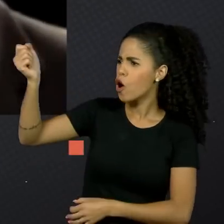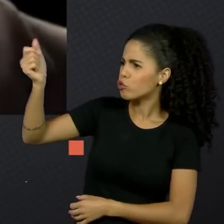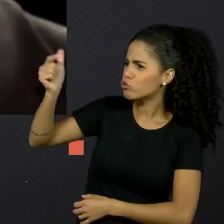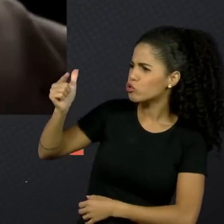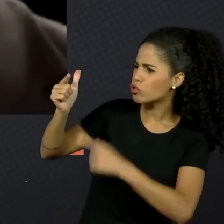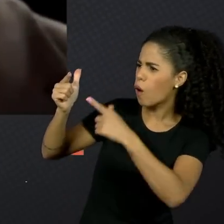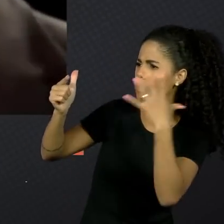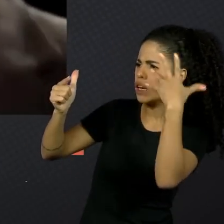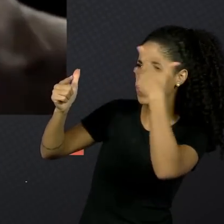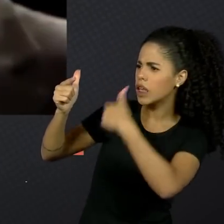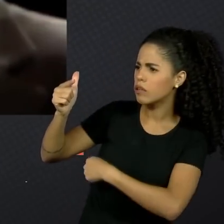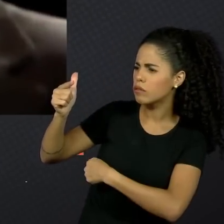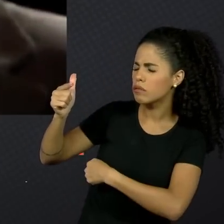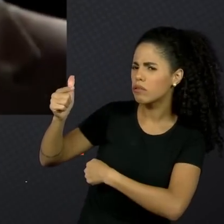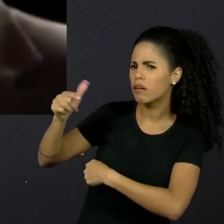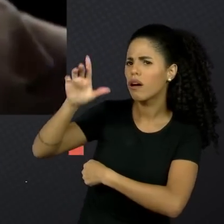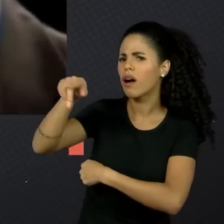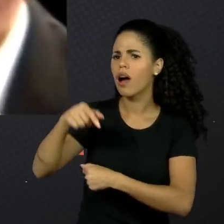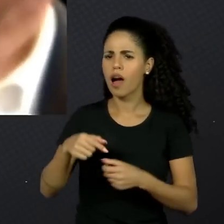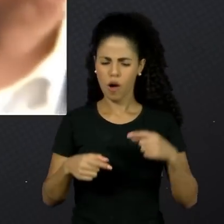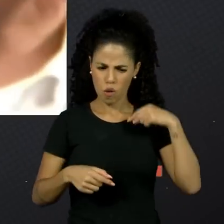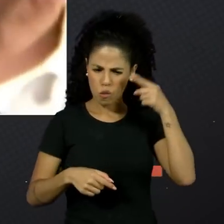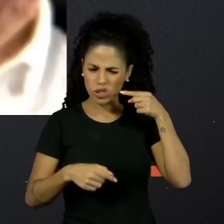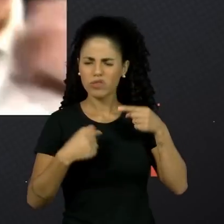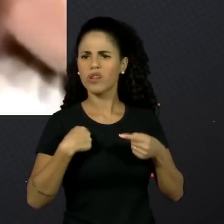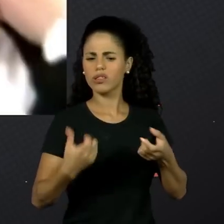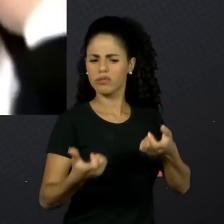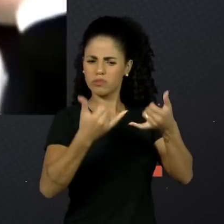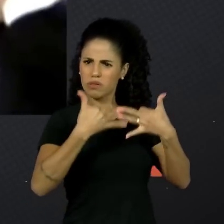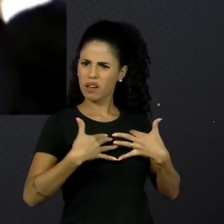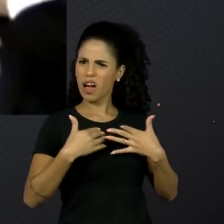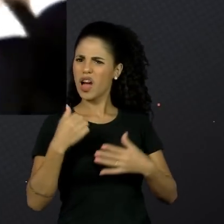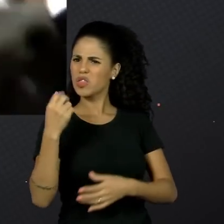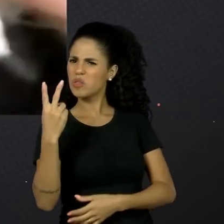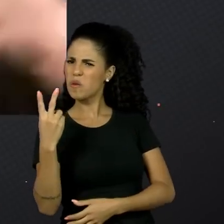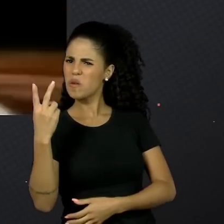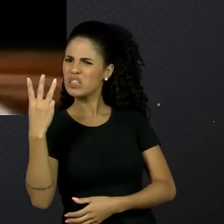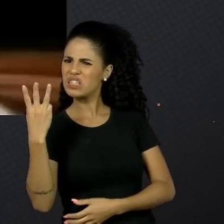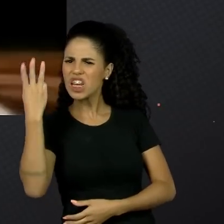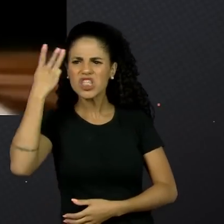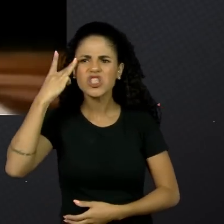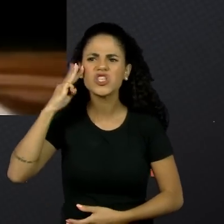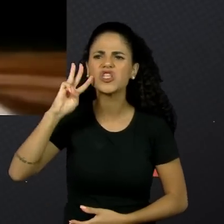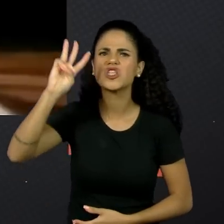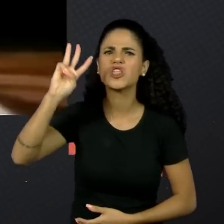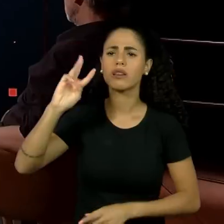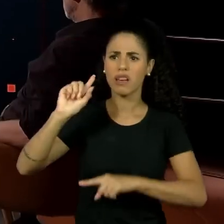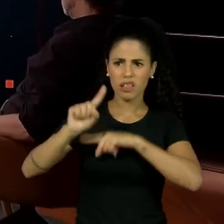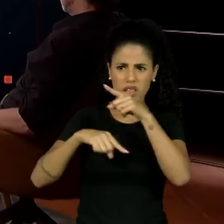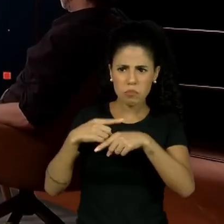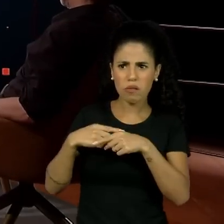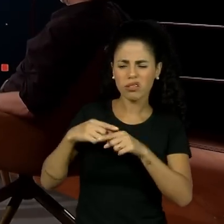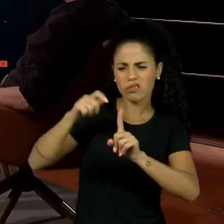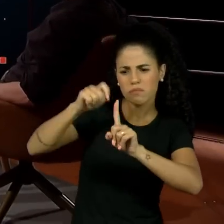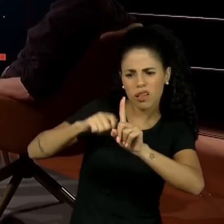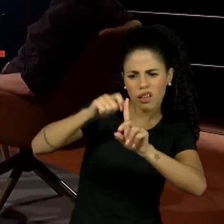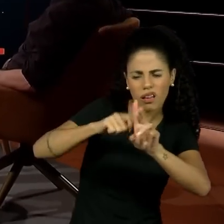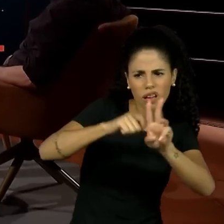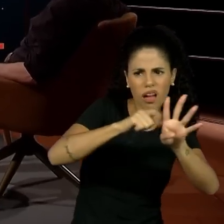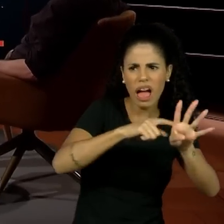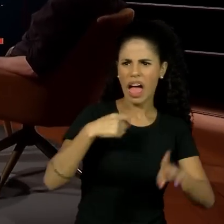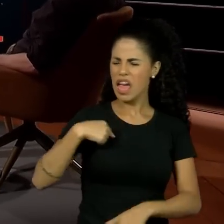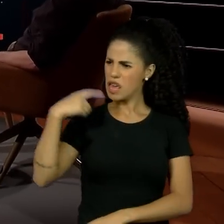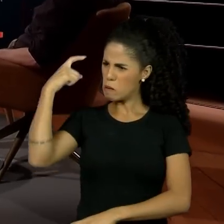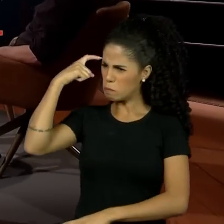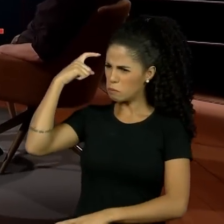fora. O advogado me garantiu que não duraria mais que 2 ou 3 dias. Depois de alguns meses, eu comecei a pensar